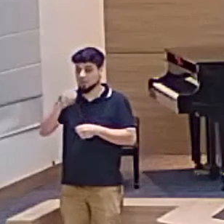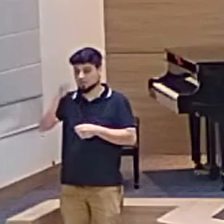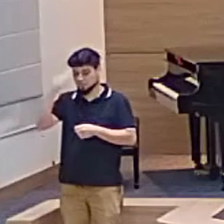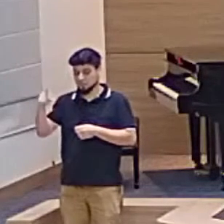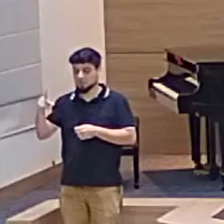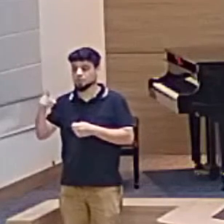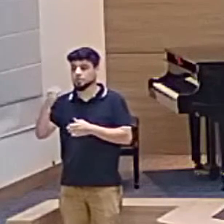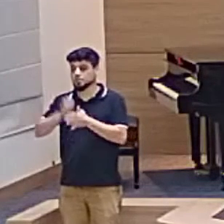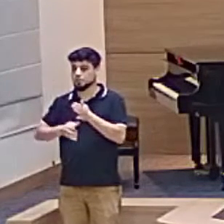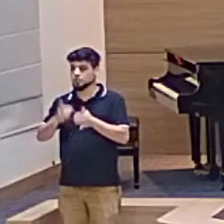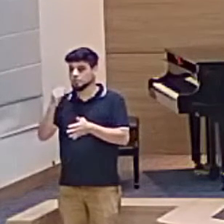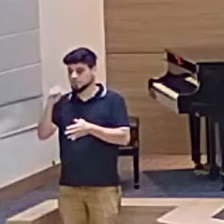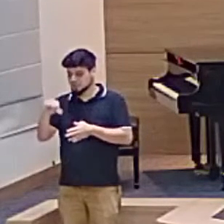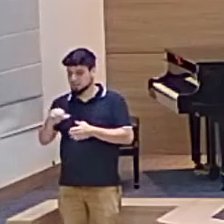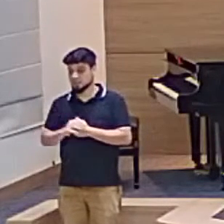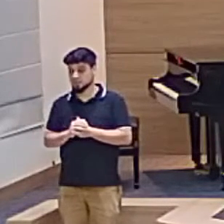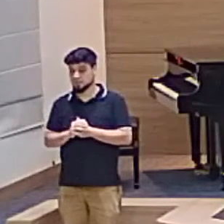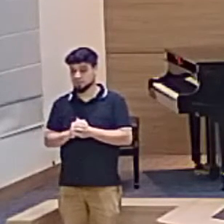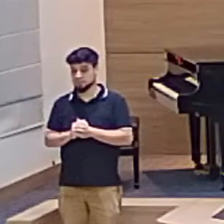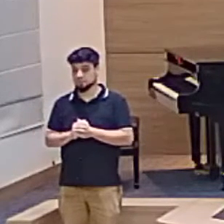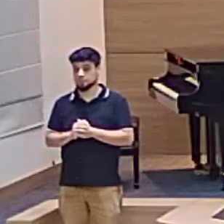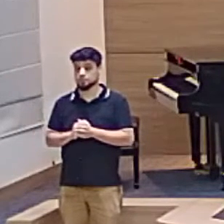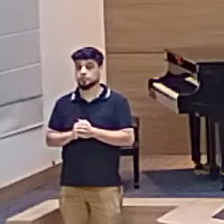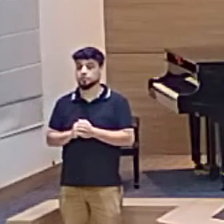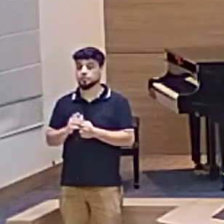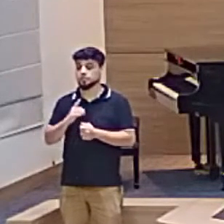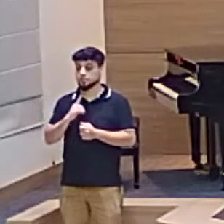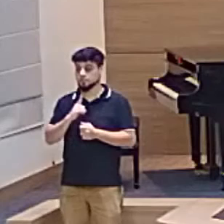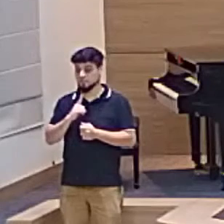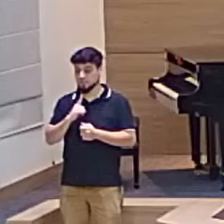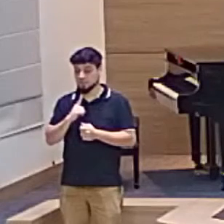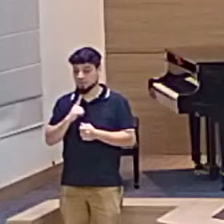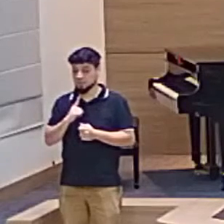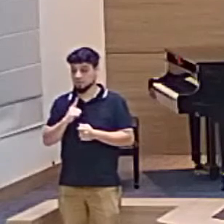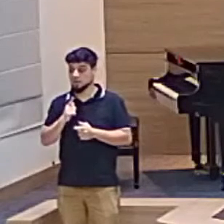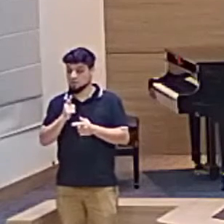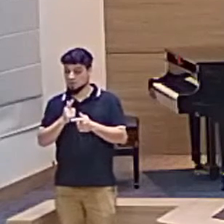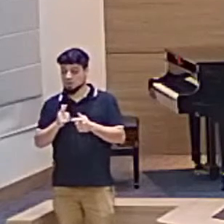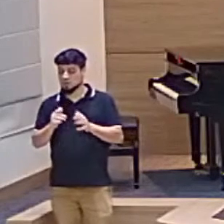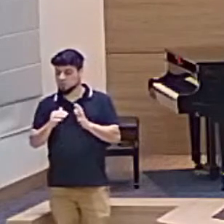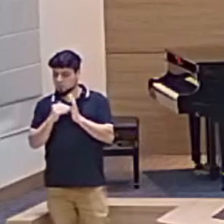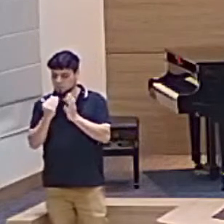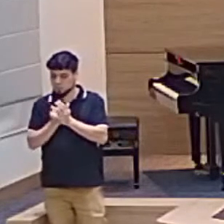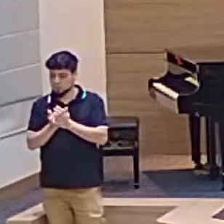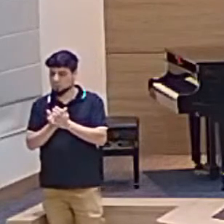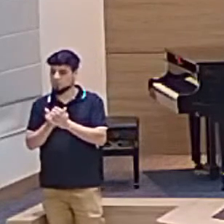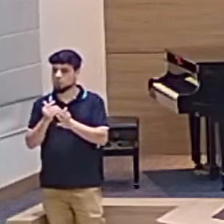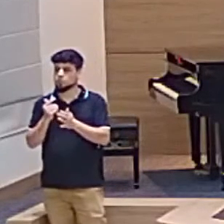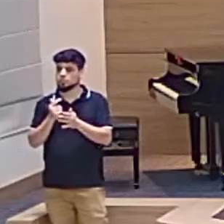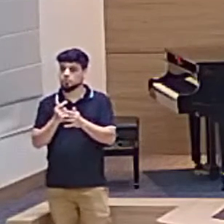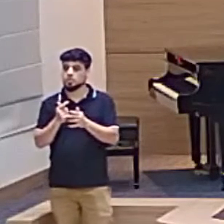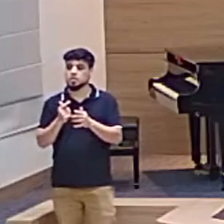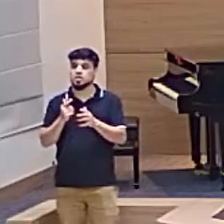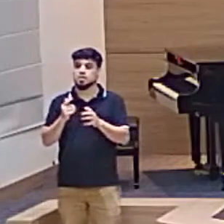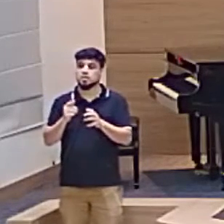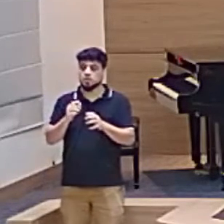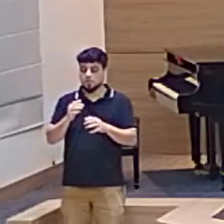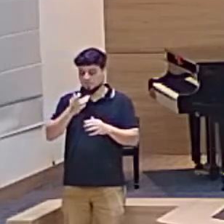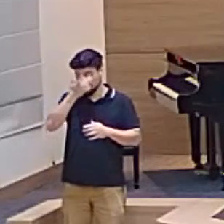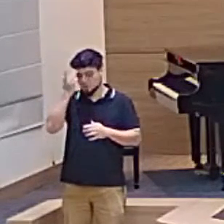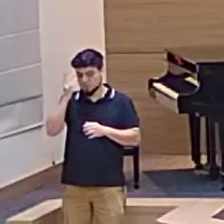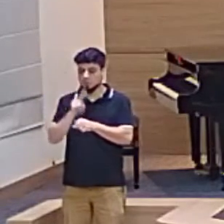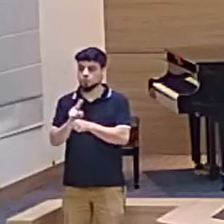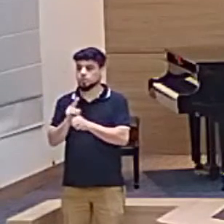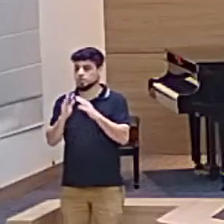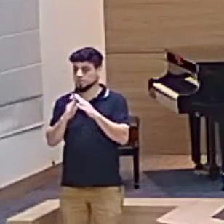sabe aquele fica a casa aquela mulher goteira vai embora e entra uma mulher sábia edifica a sua casa uma